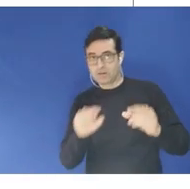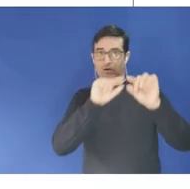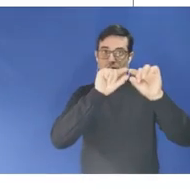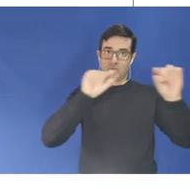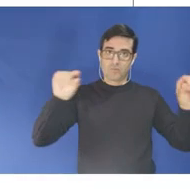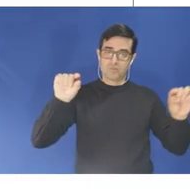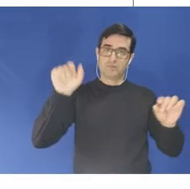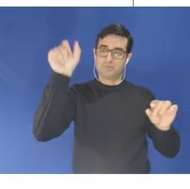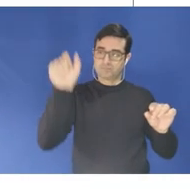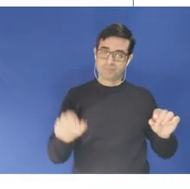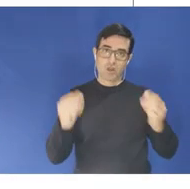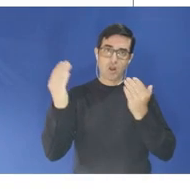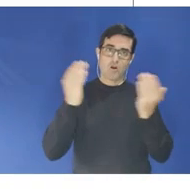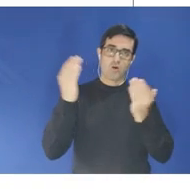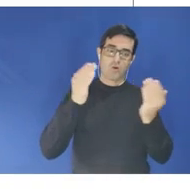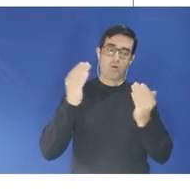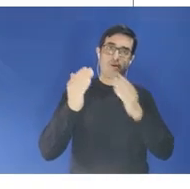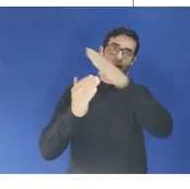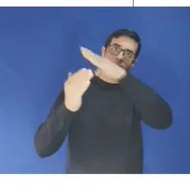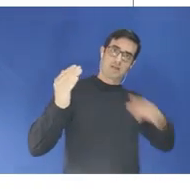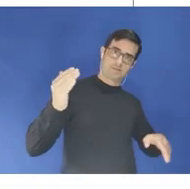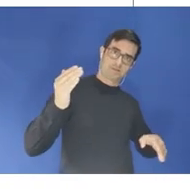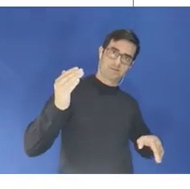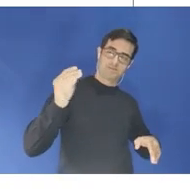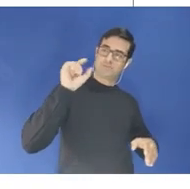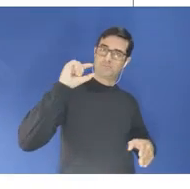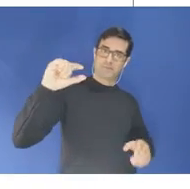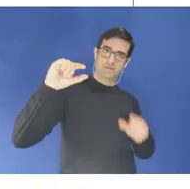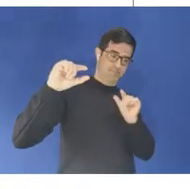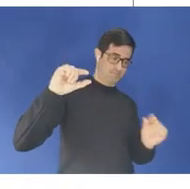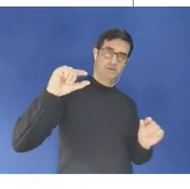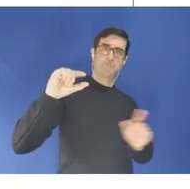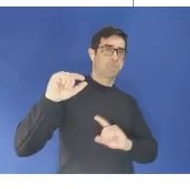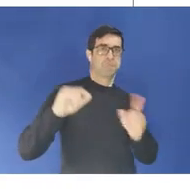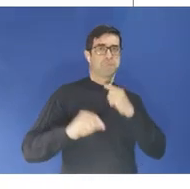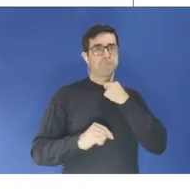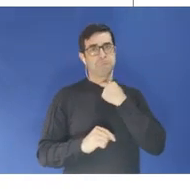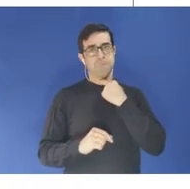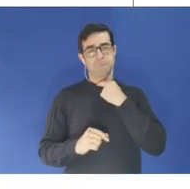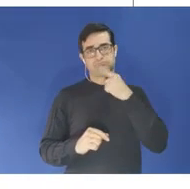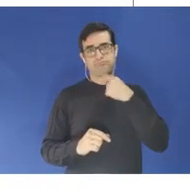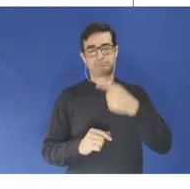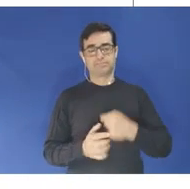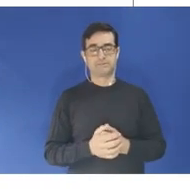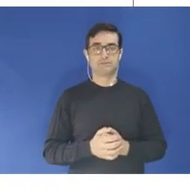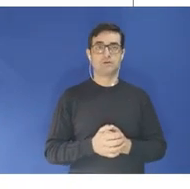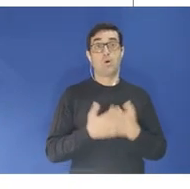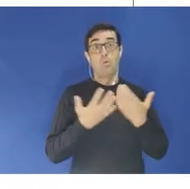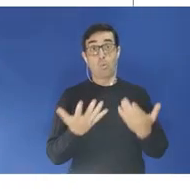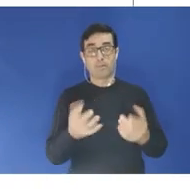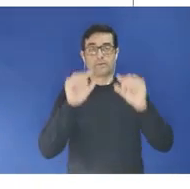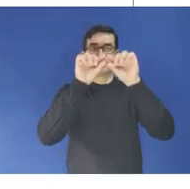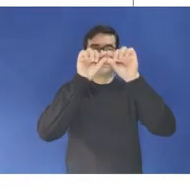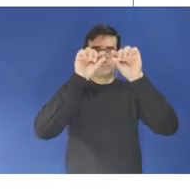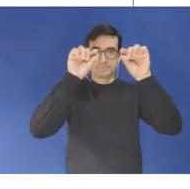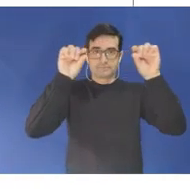mesmo período. Eu não consigo comparar em diagonais. A não ser que eu pudesse dizer assim, ó, no